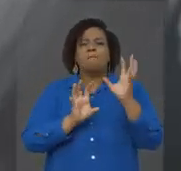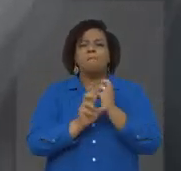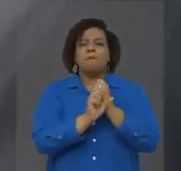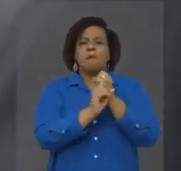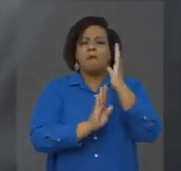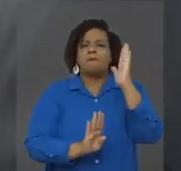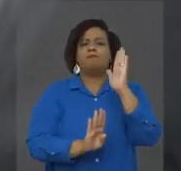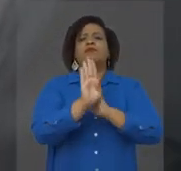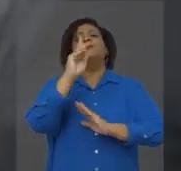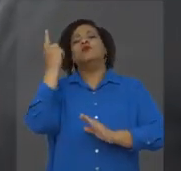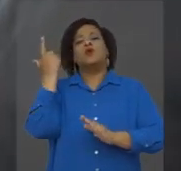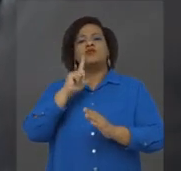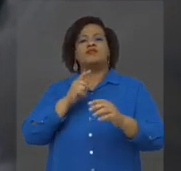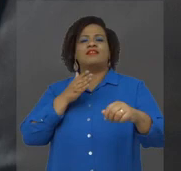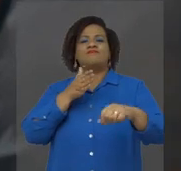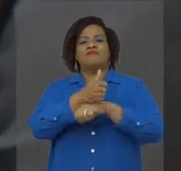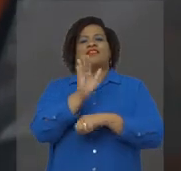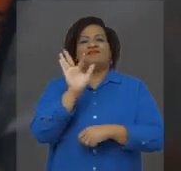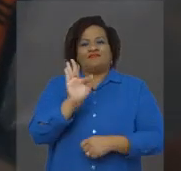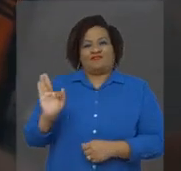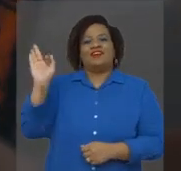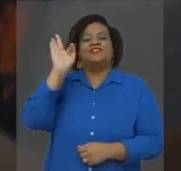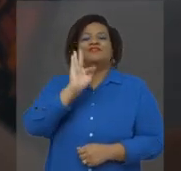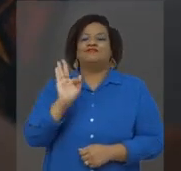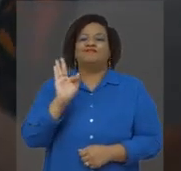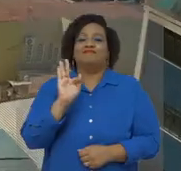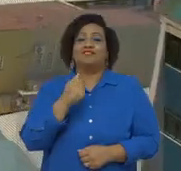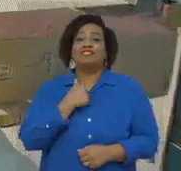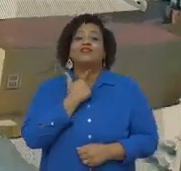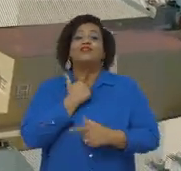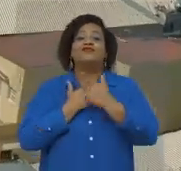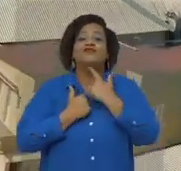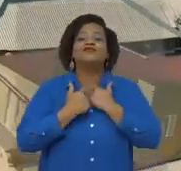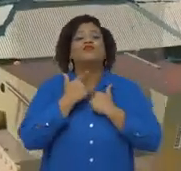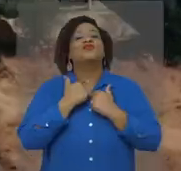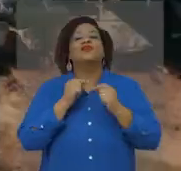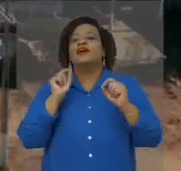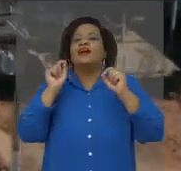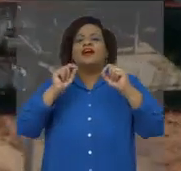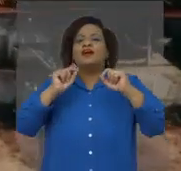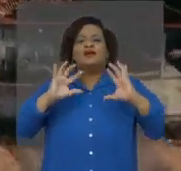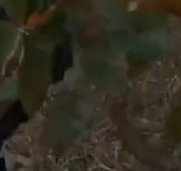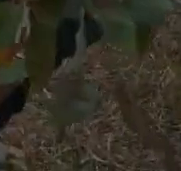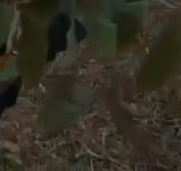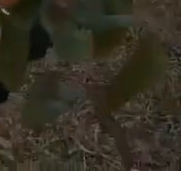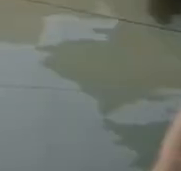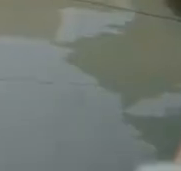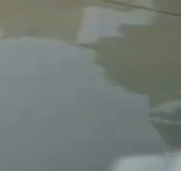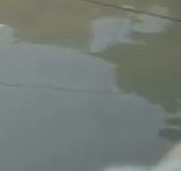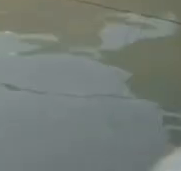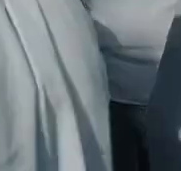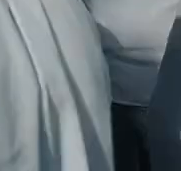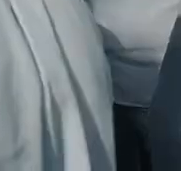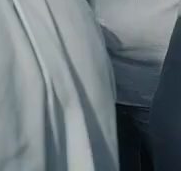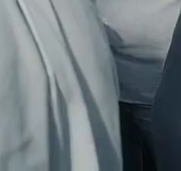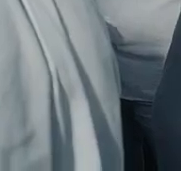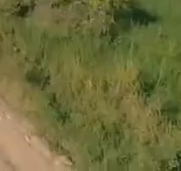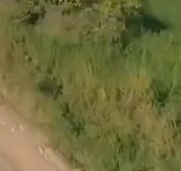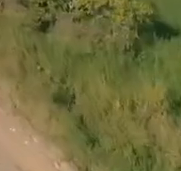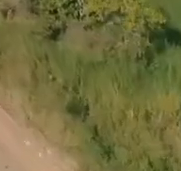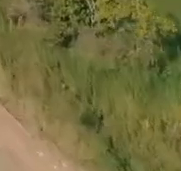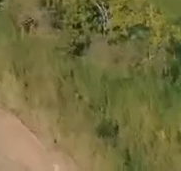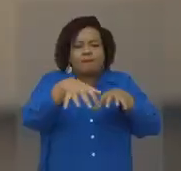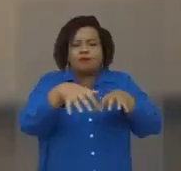uma boa nota e garantir o ingresso na faculdade. E o meu desejo é levar para todas as regiões do